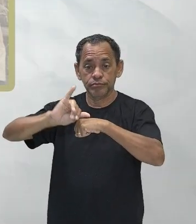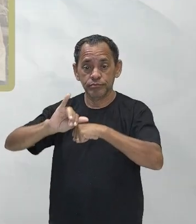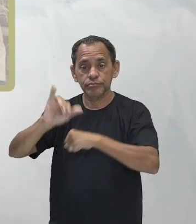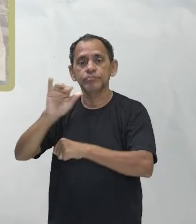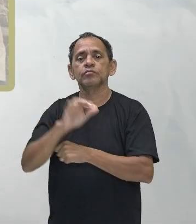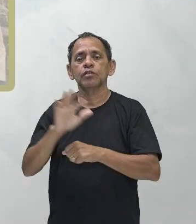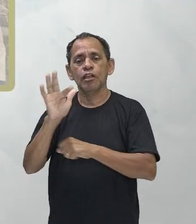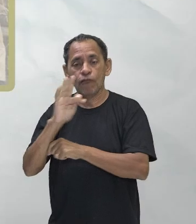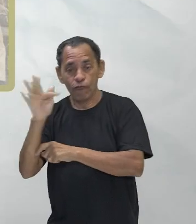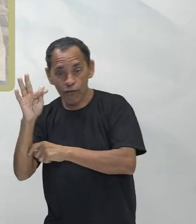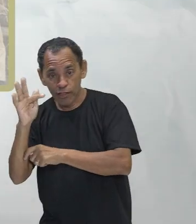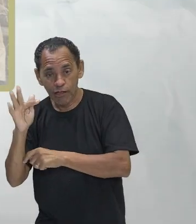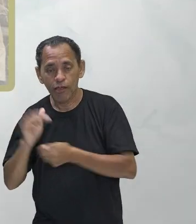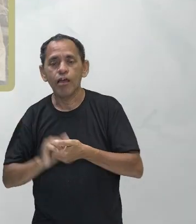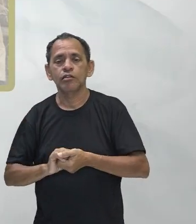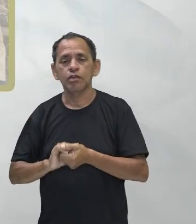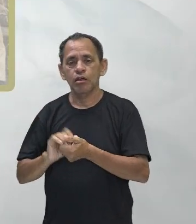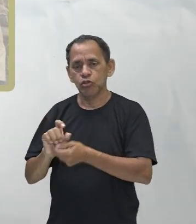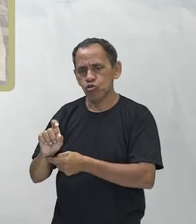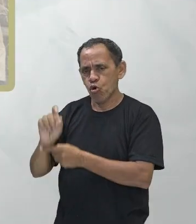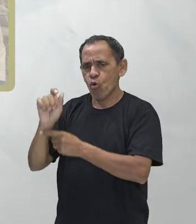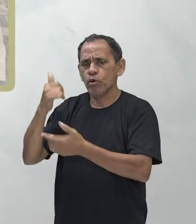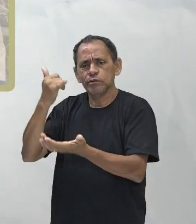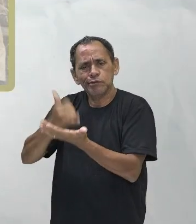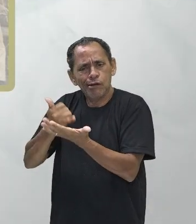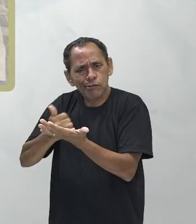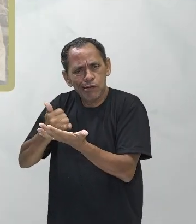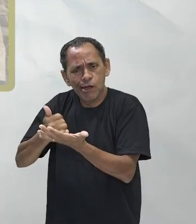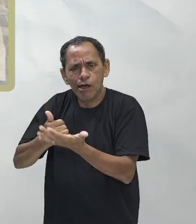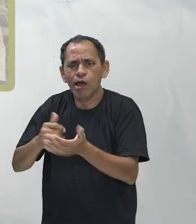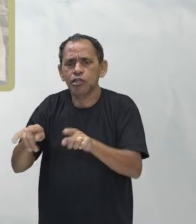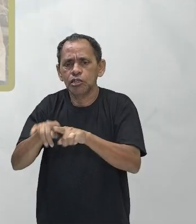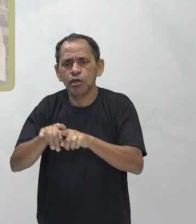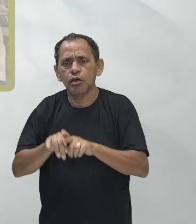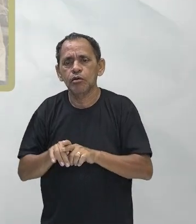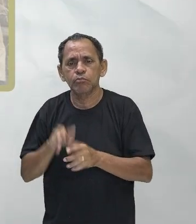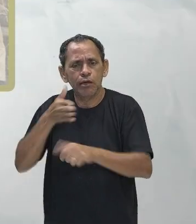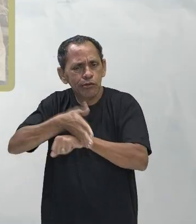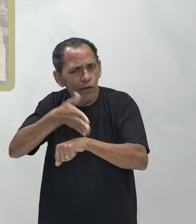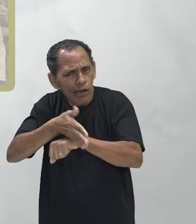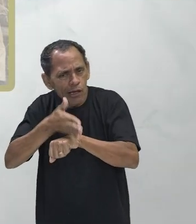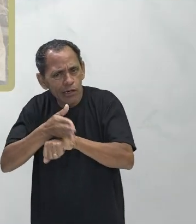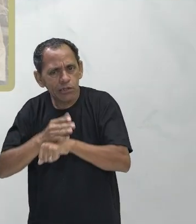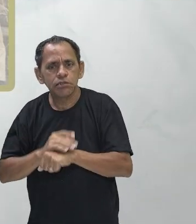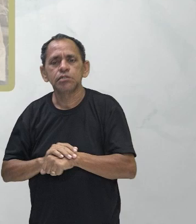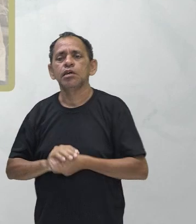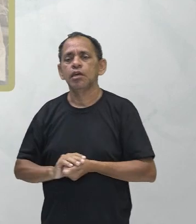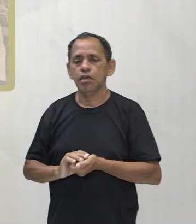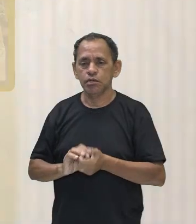luta contra o aumento da tarifa e por mais acesso e qualidade no transporte público.